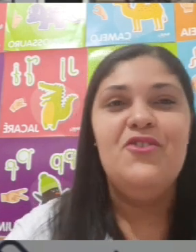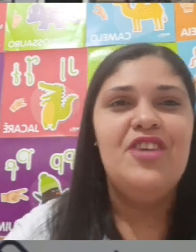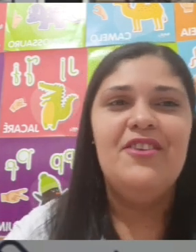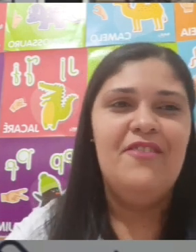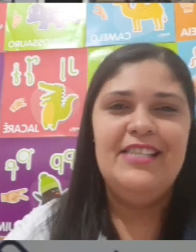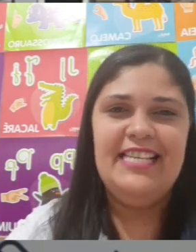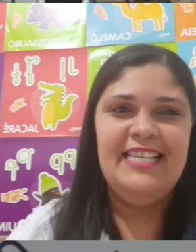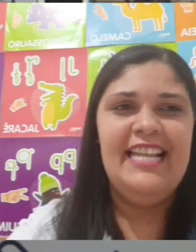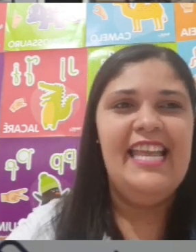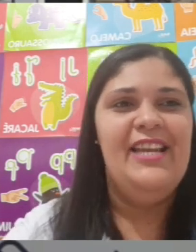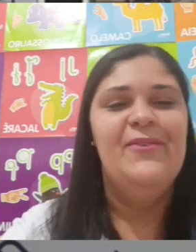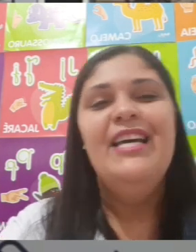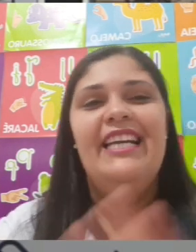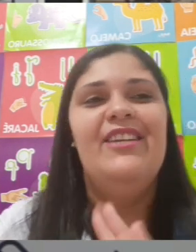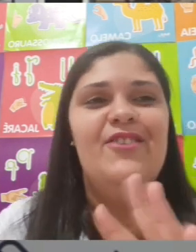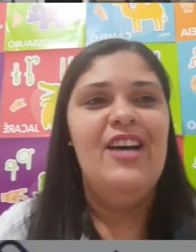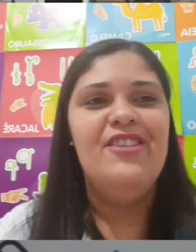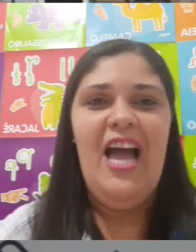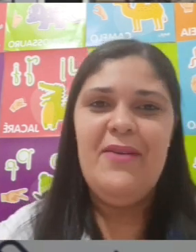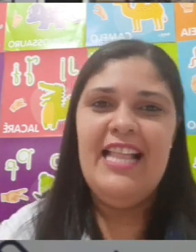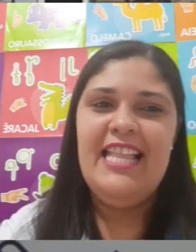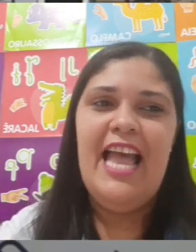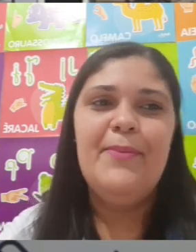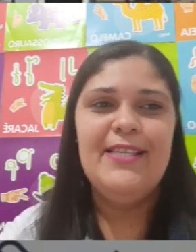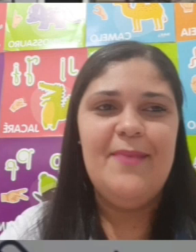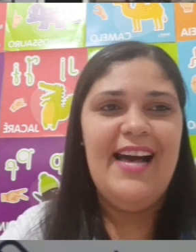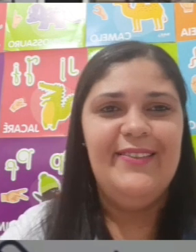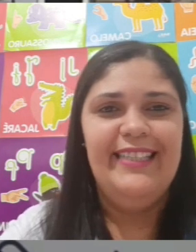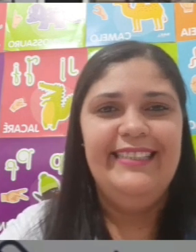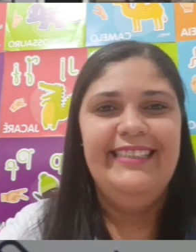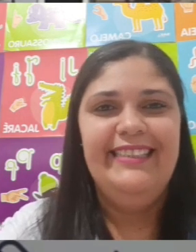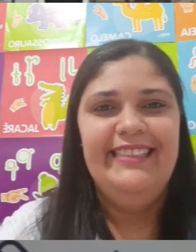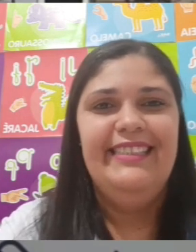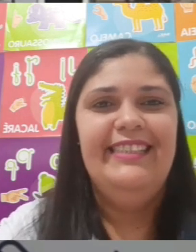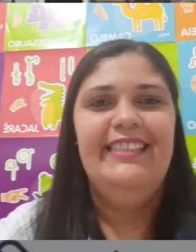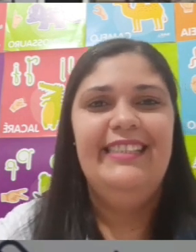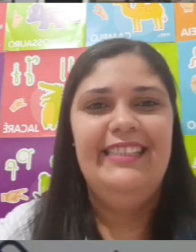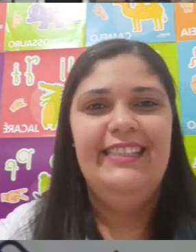de vocês, do jeito que vocês entenderam. Então, tchau, tchau e até a próxima aula.